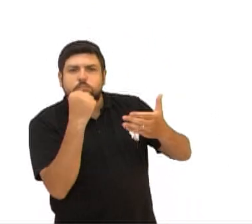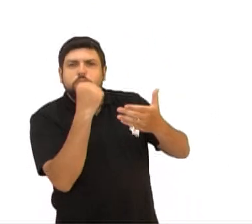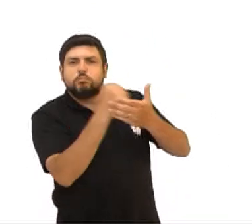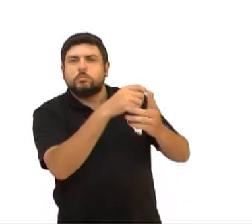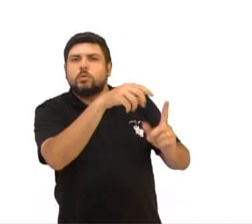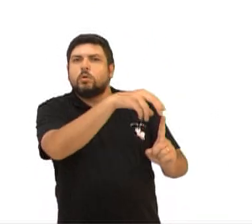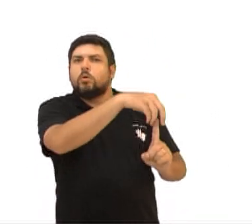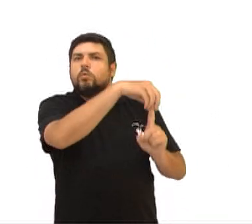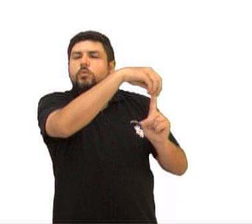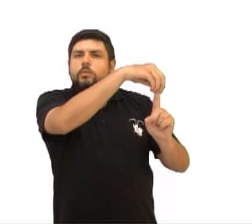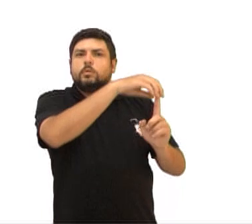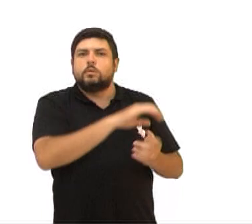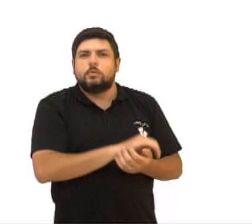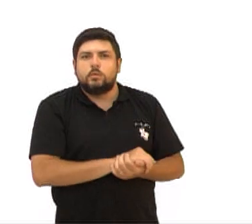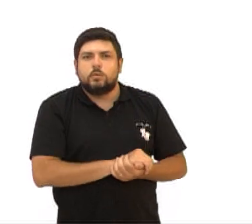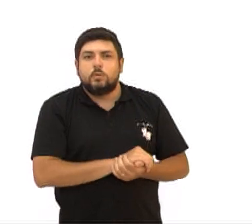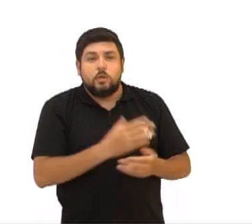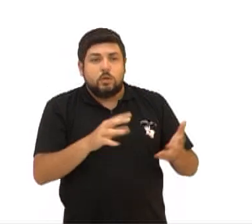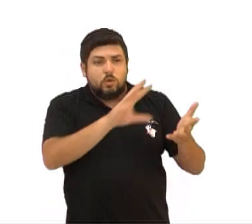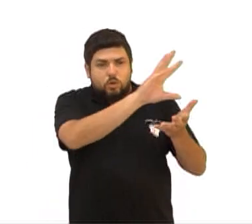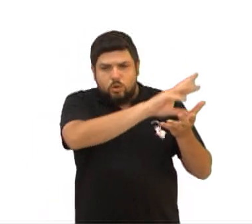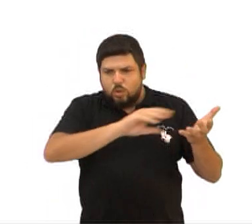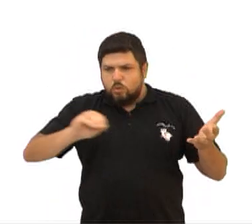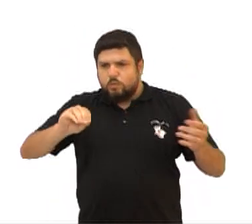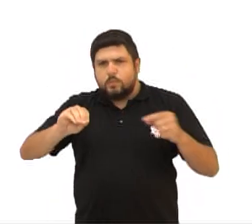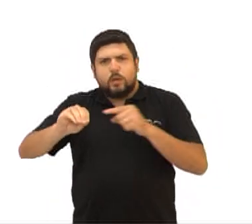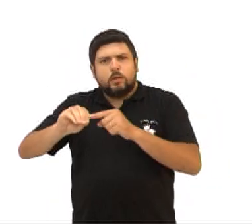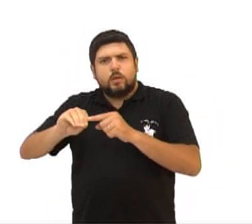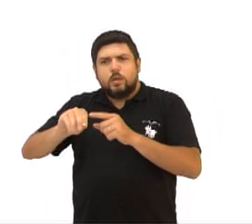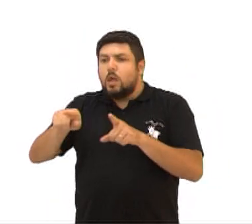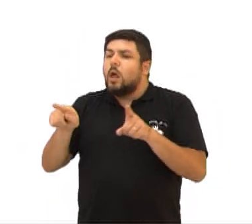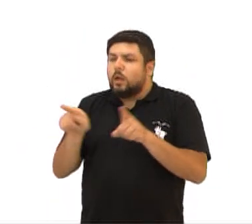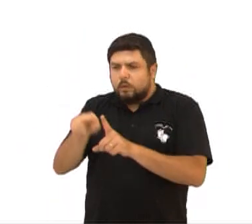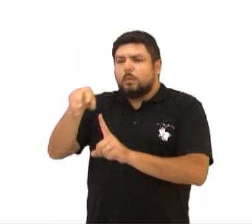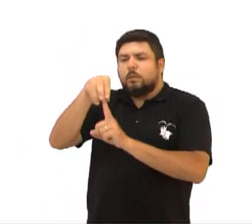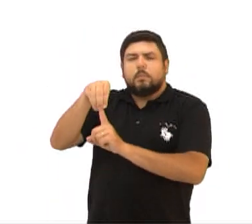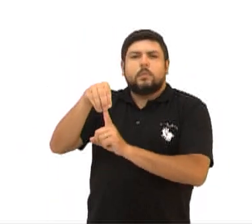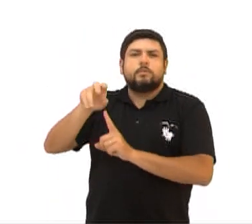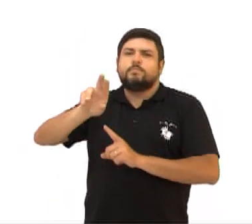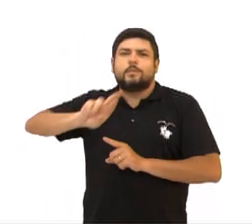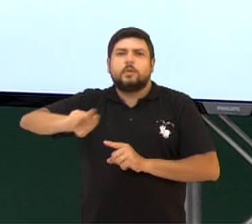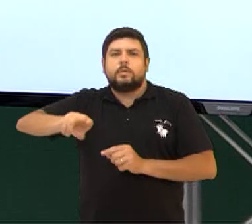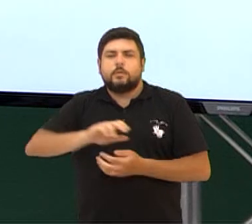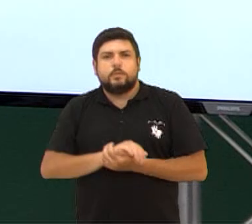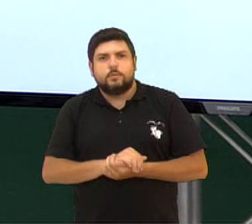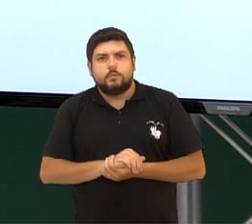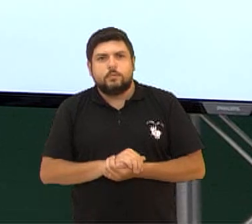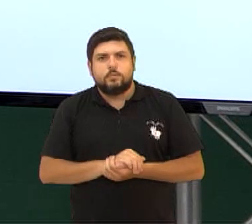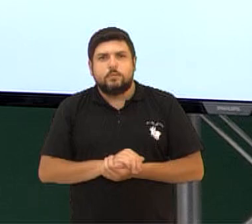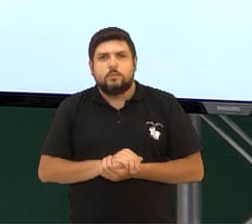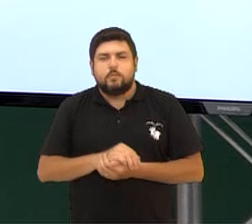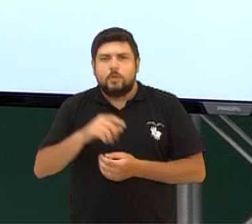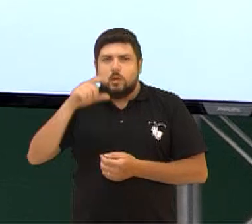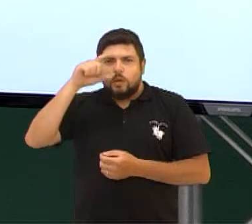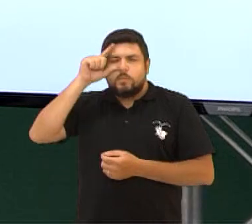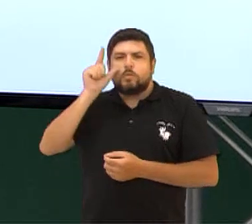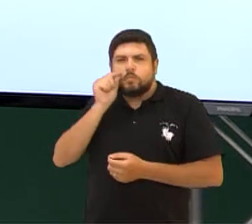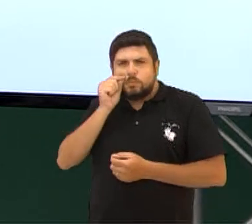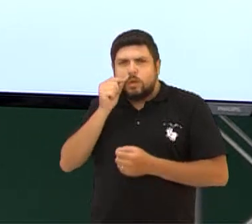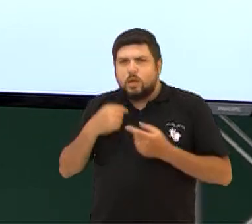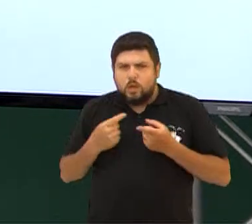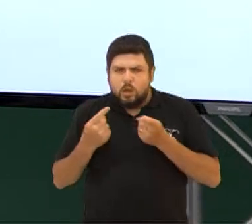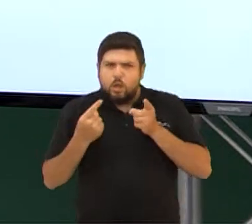existe obra de arte em uma reprodução. E aqui chegamos na pergunta feita. O Benjamin é contra a reprodução da obra de